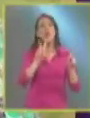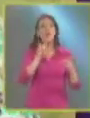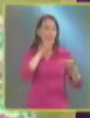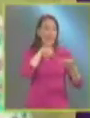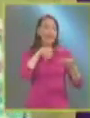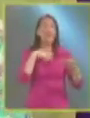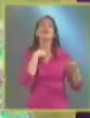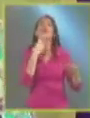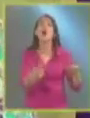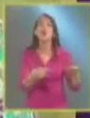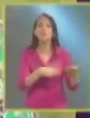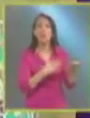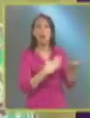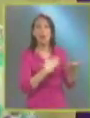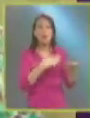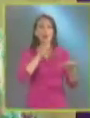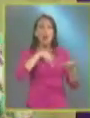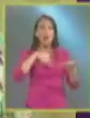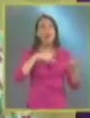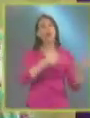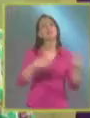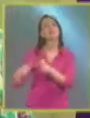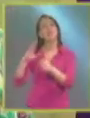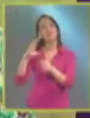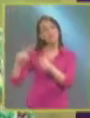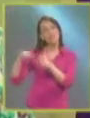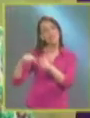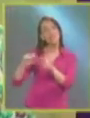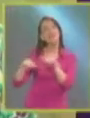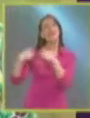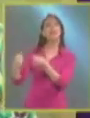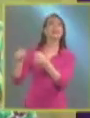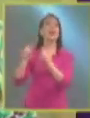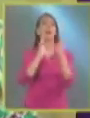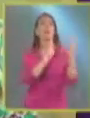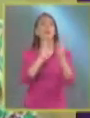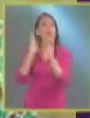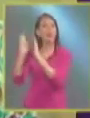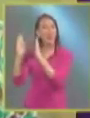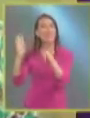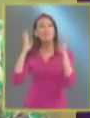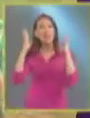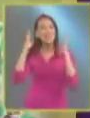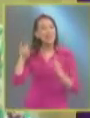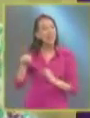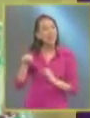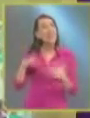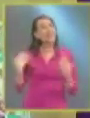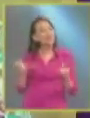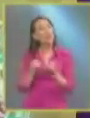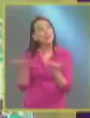São os audiolivros, livros para a Biblioteca Pública Estadual, Luiz de Bessa, e para